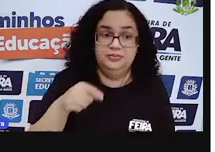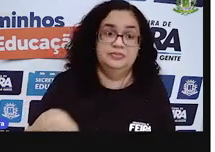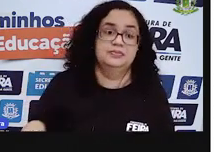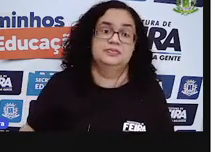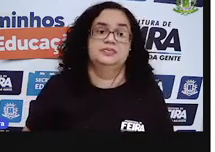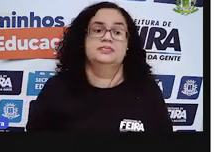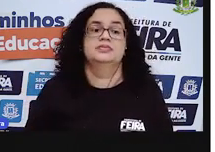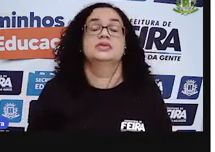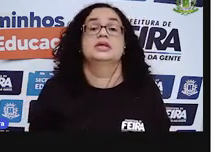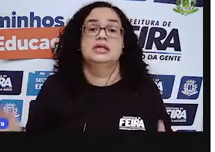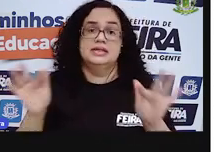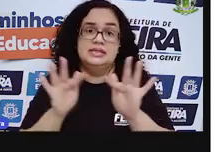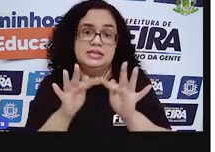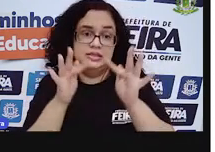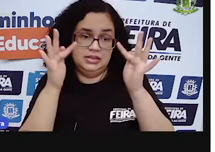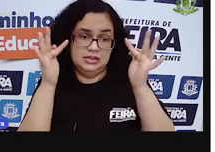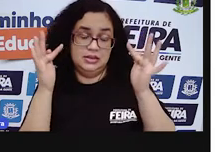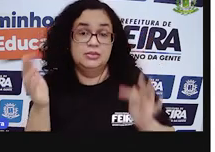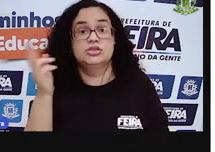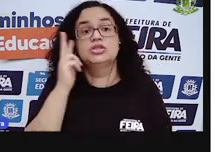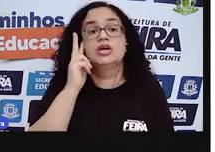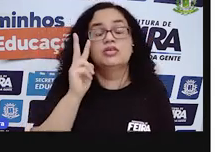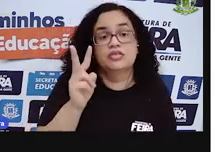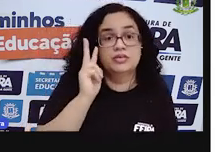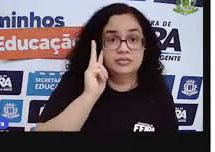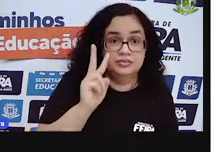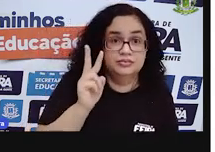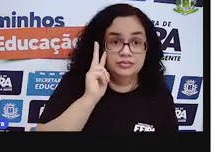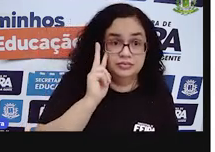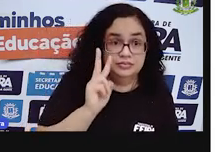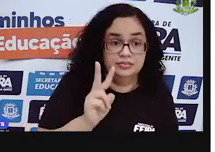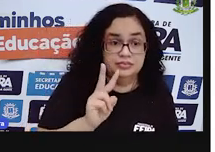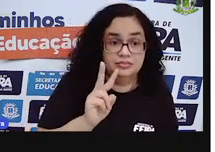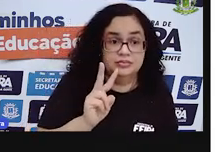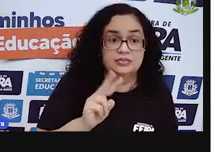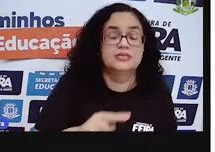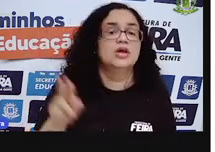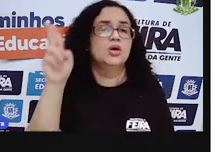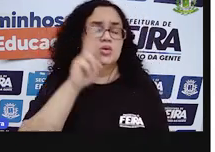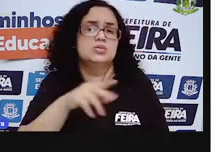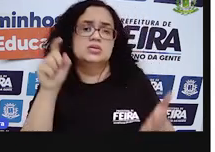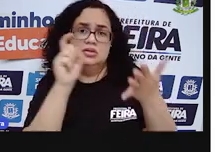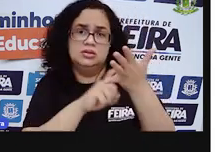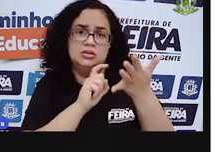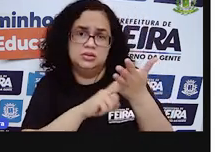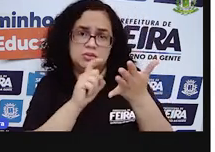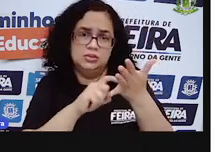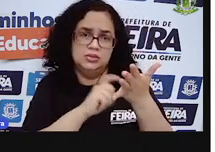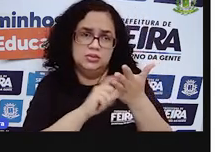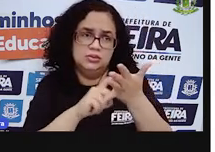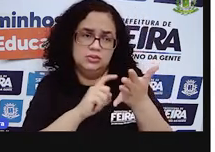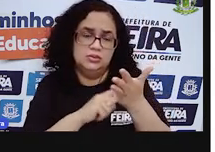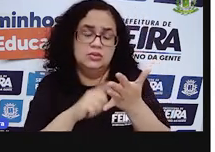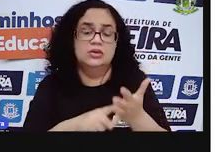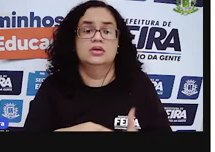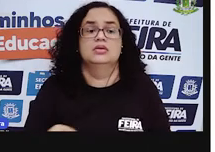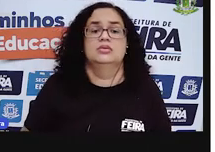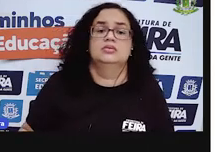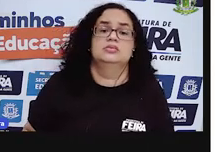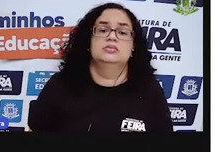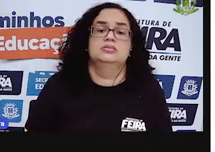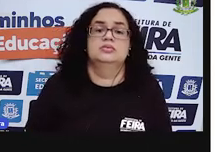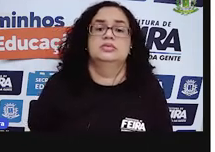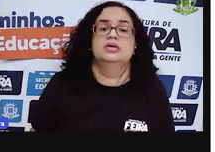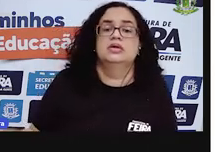vez tá bom É simples a gente acabou de ver é tranquilo use uma calculadora o e